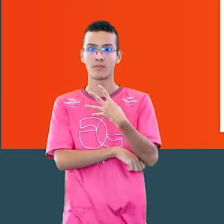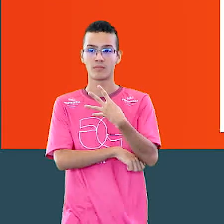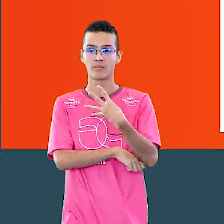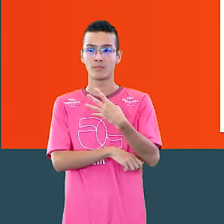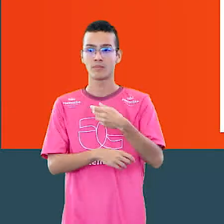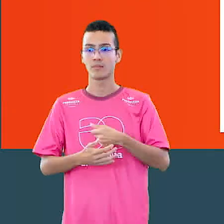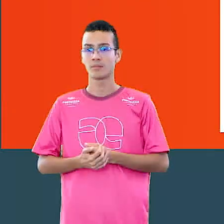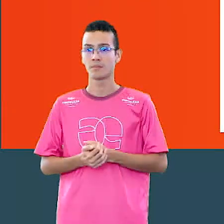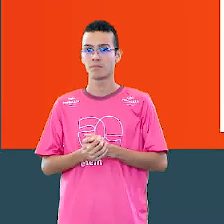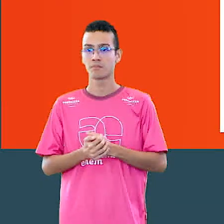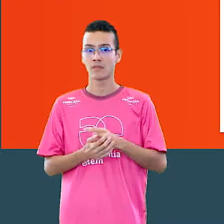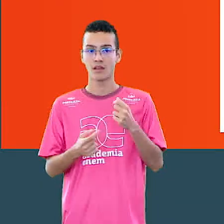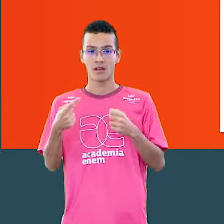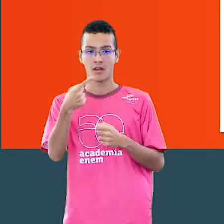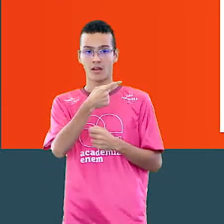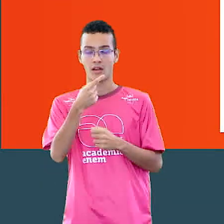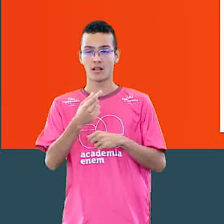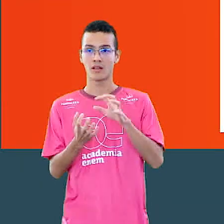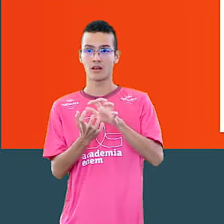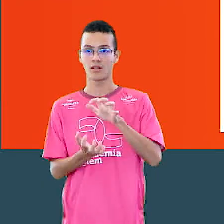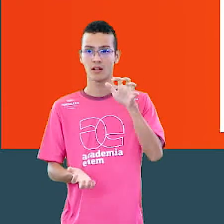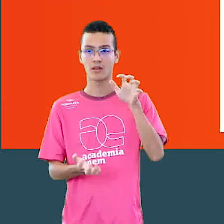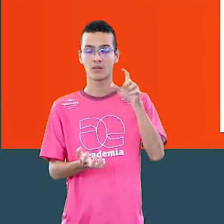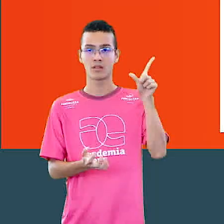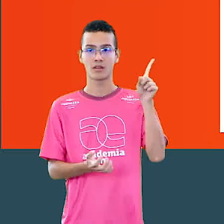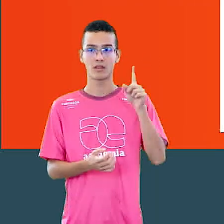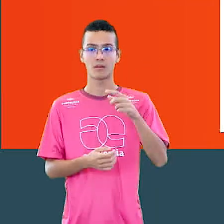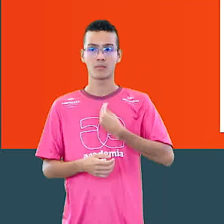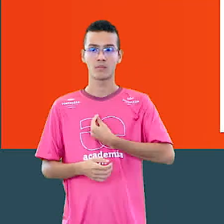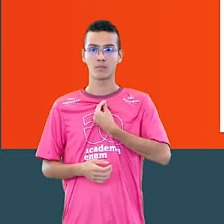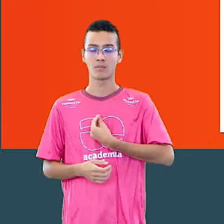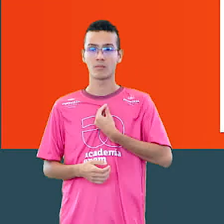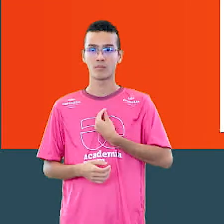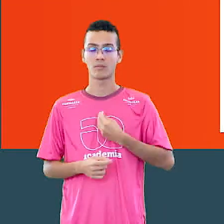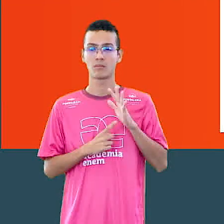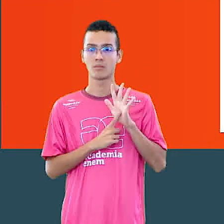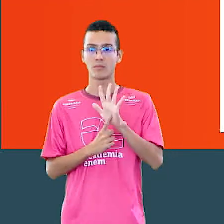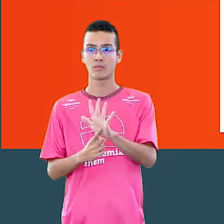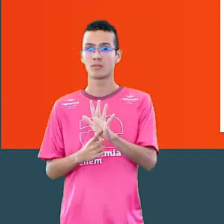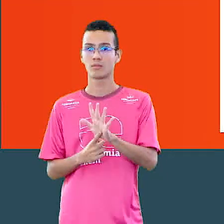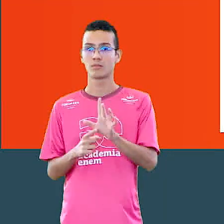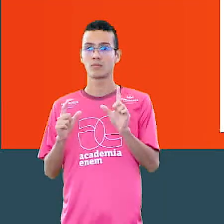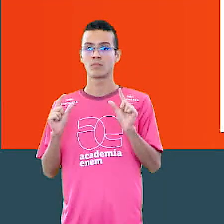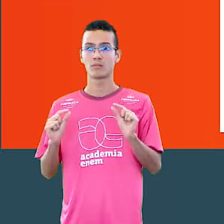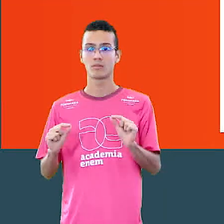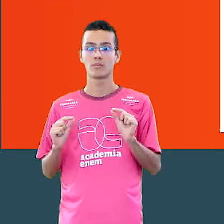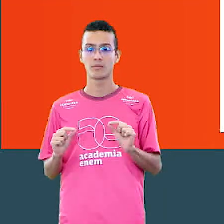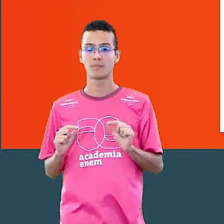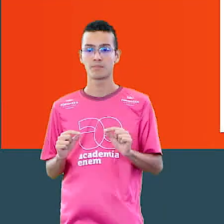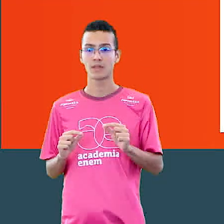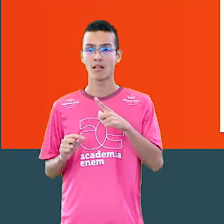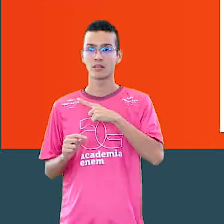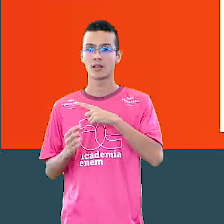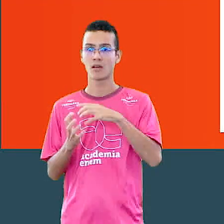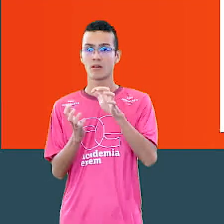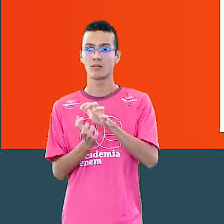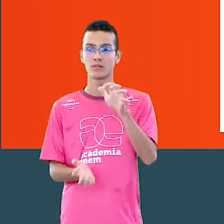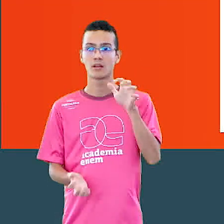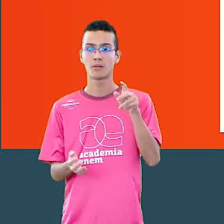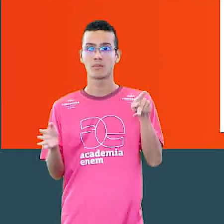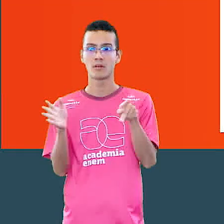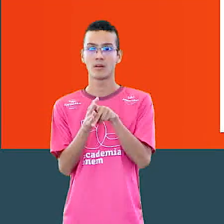dados que eles têm aqui, que eu trouxe para vocês, são, esses dados só estão aí, os dados de quem